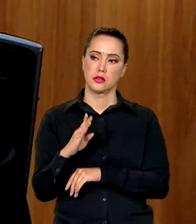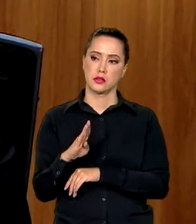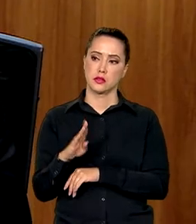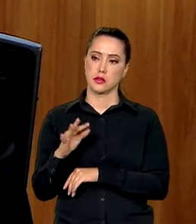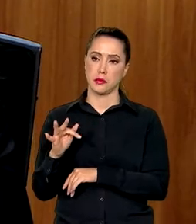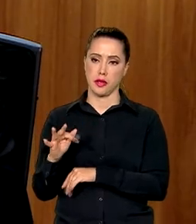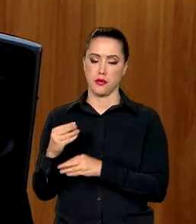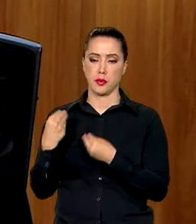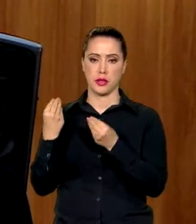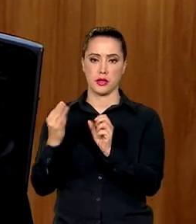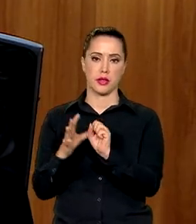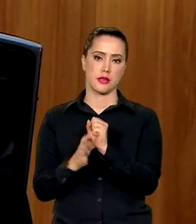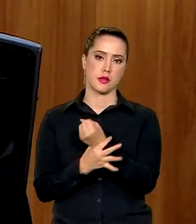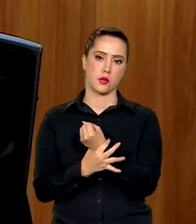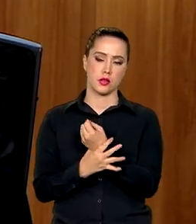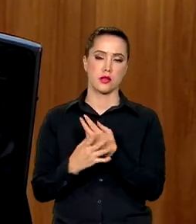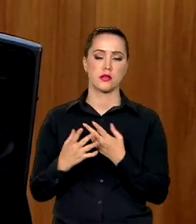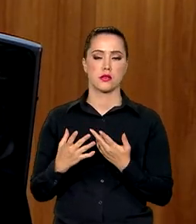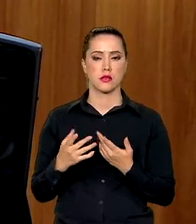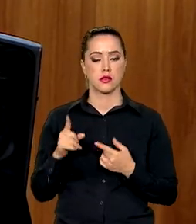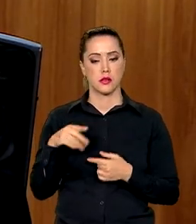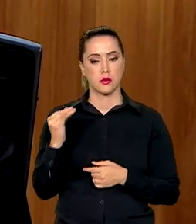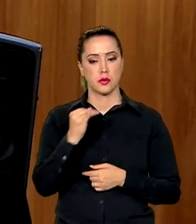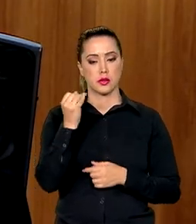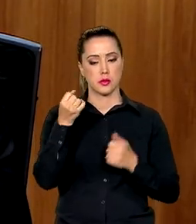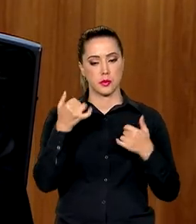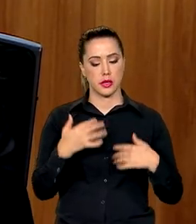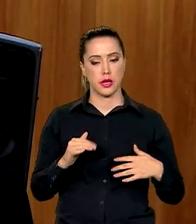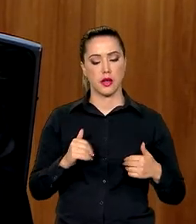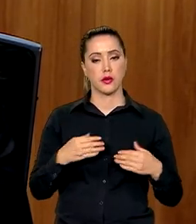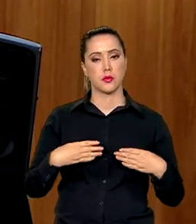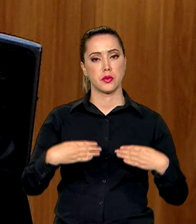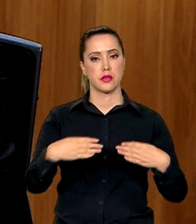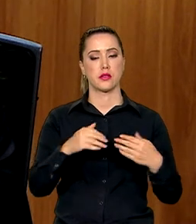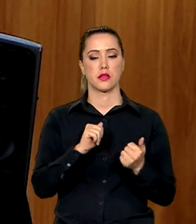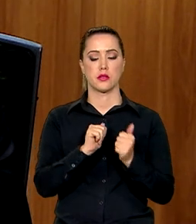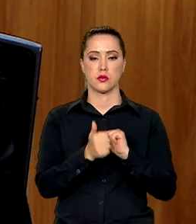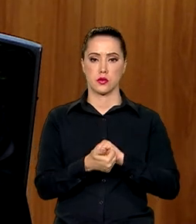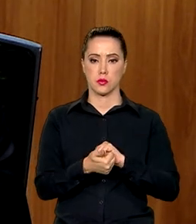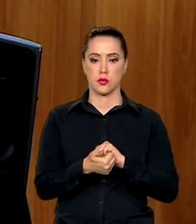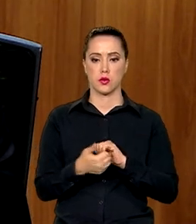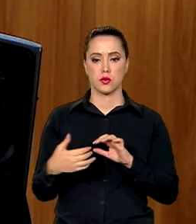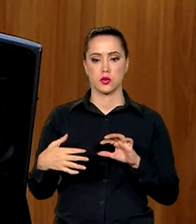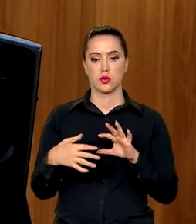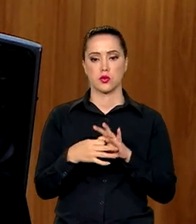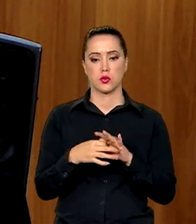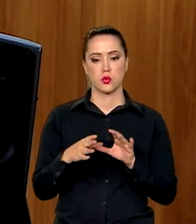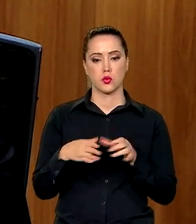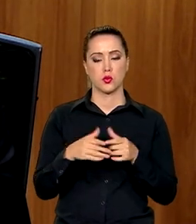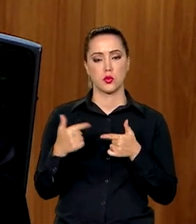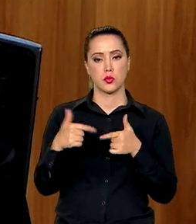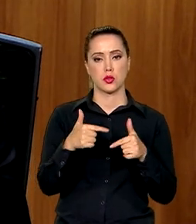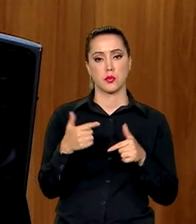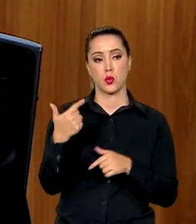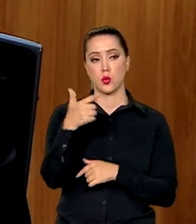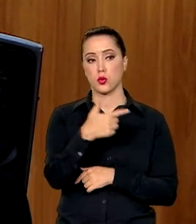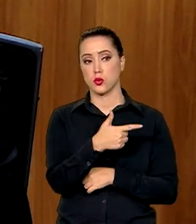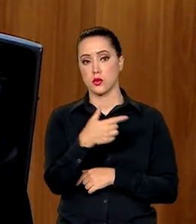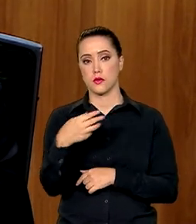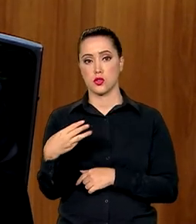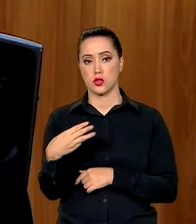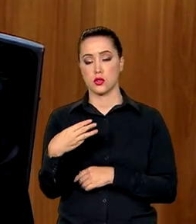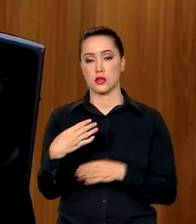garantias é importante dizer que o Ministério do Esporte capitaneou um grupo de trabalho junto com outros 23